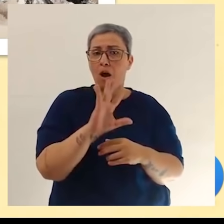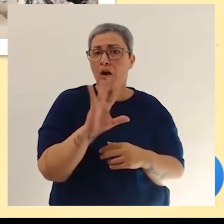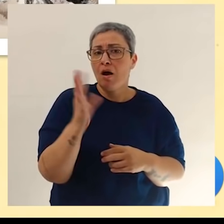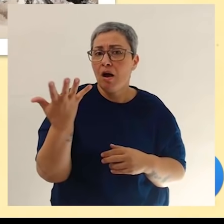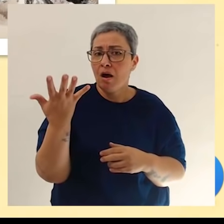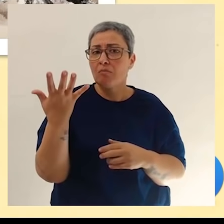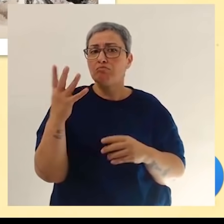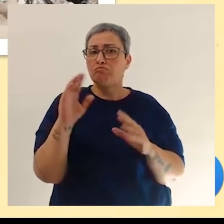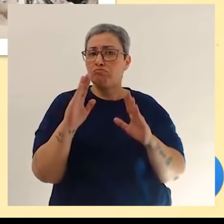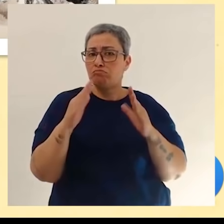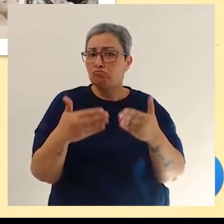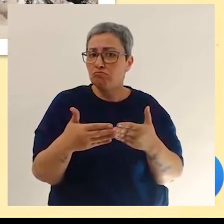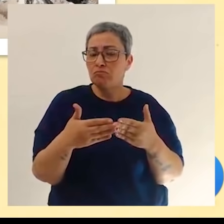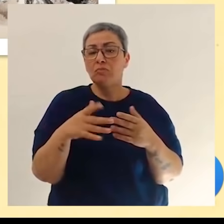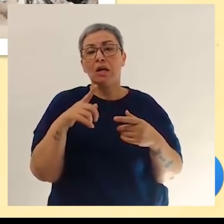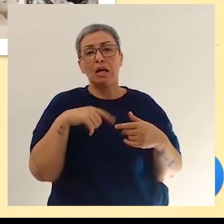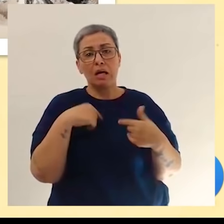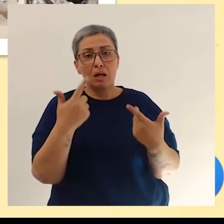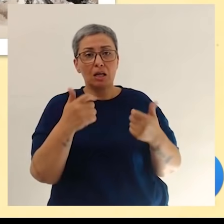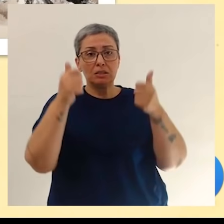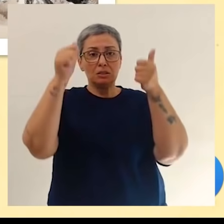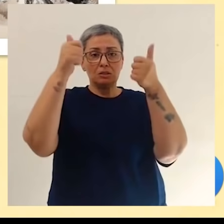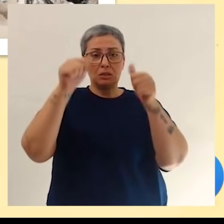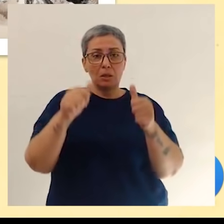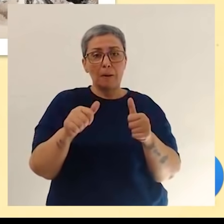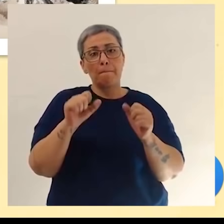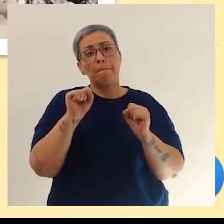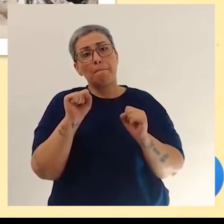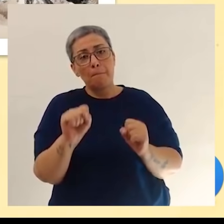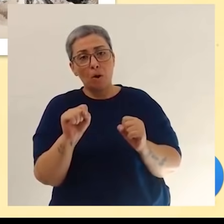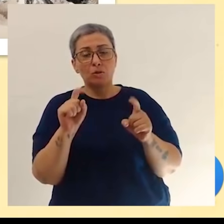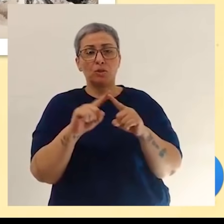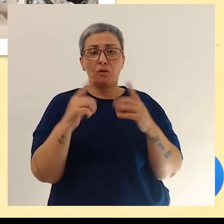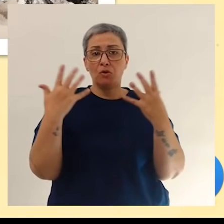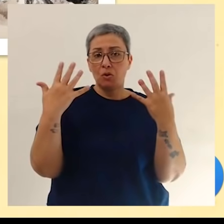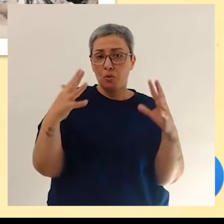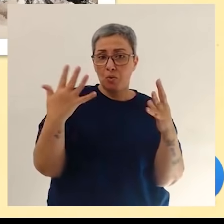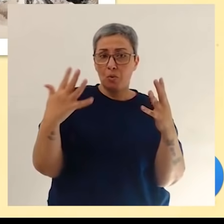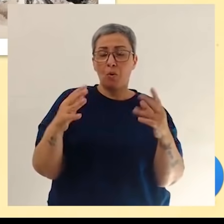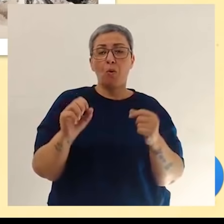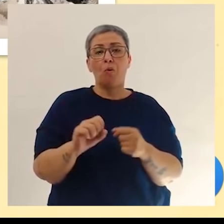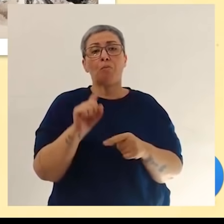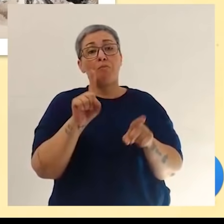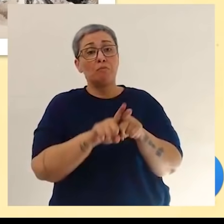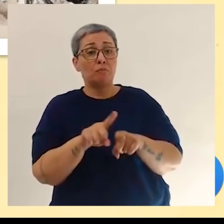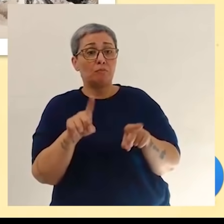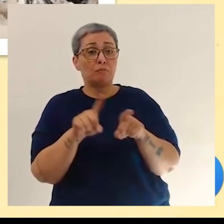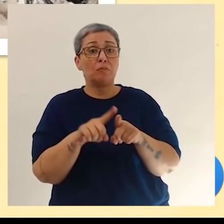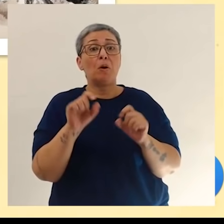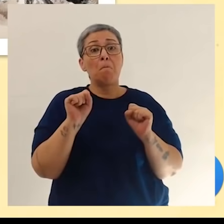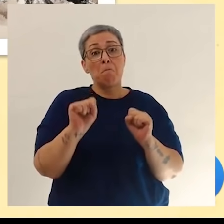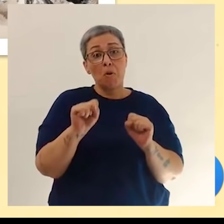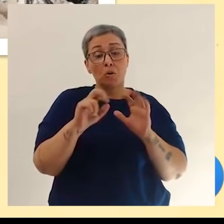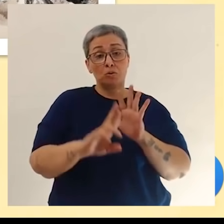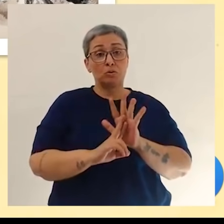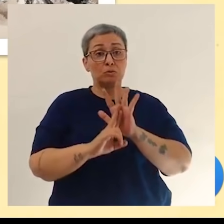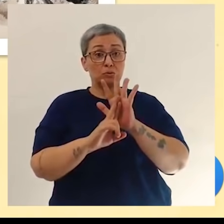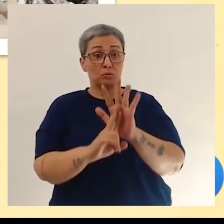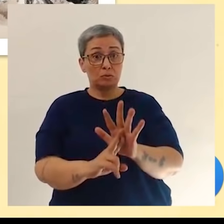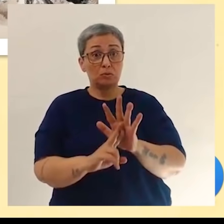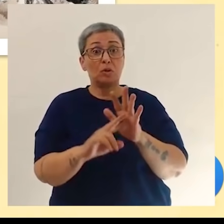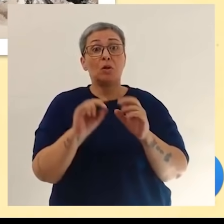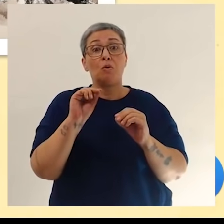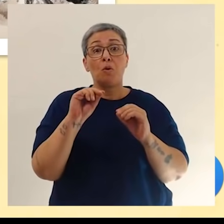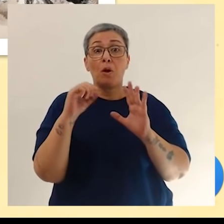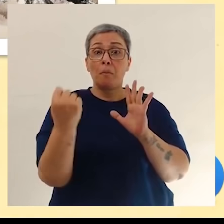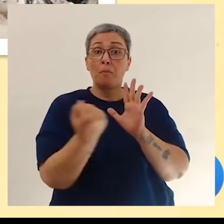situação específica. Então, essas estátuas podem ser comemorativas, como também podem